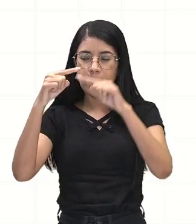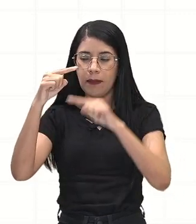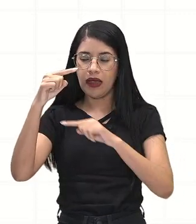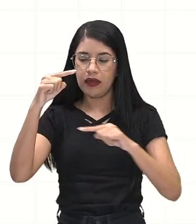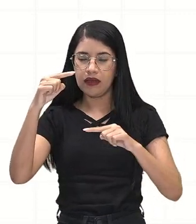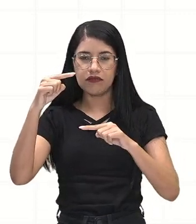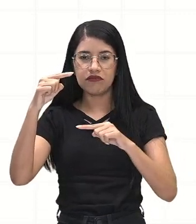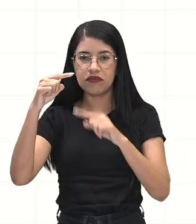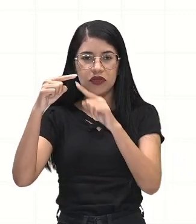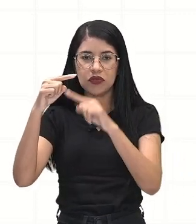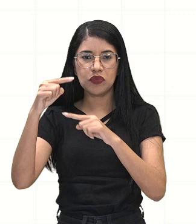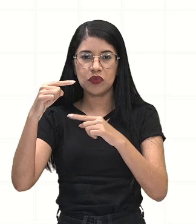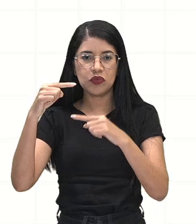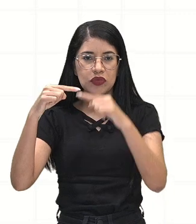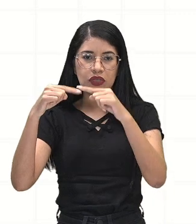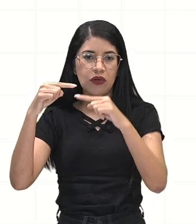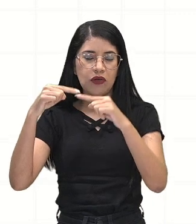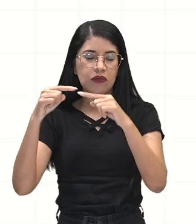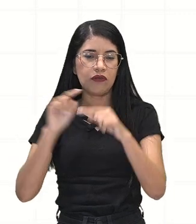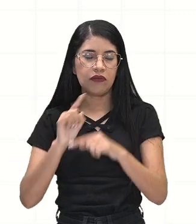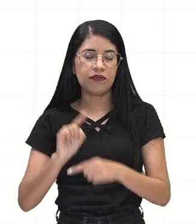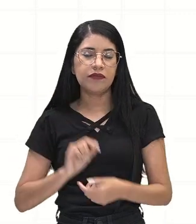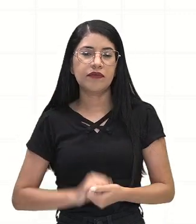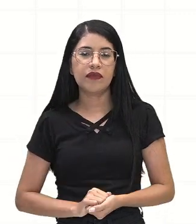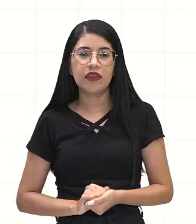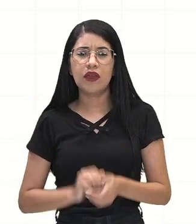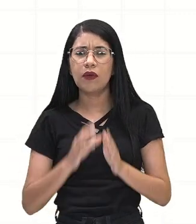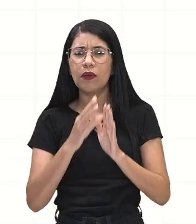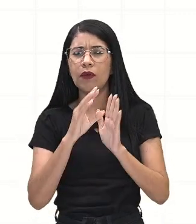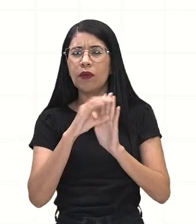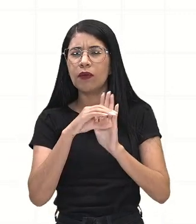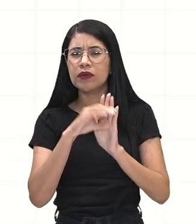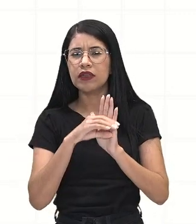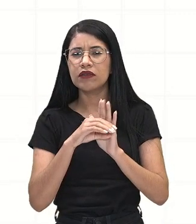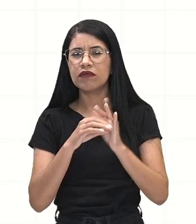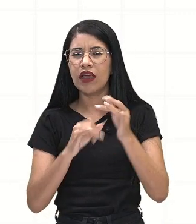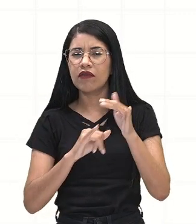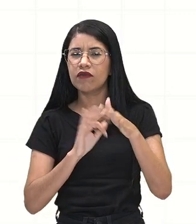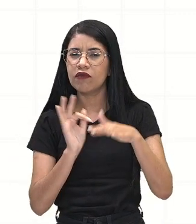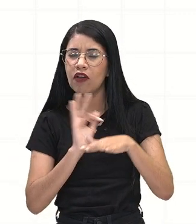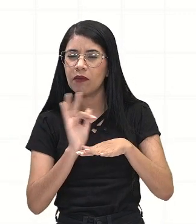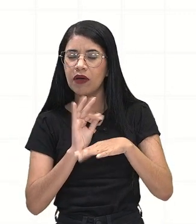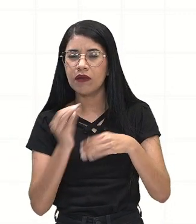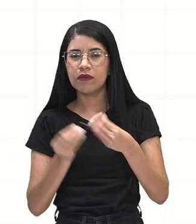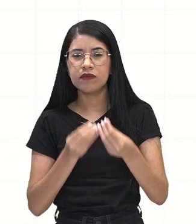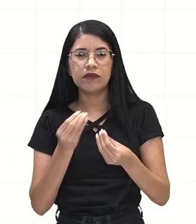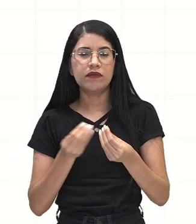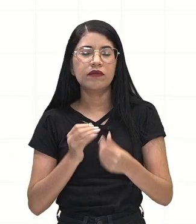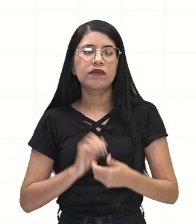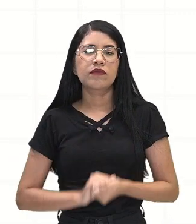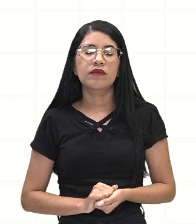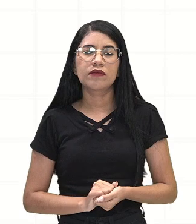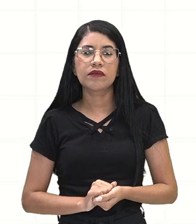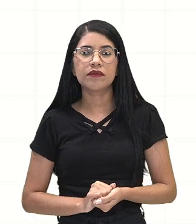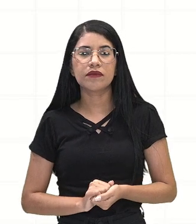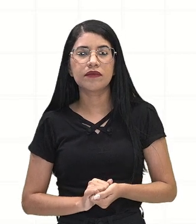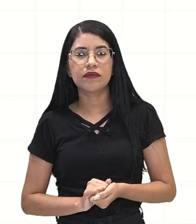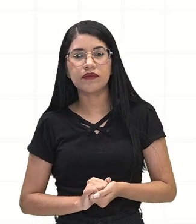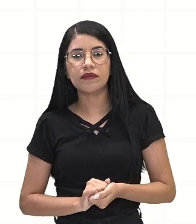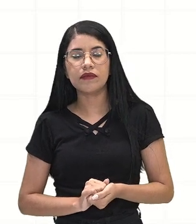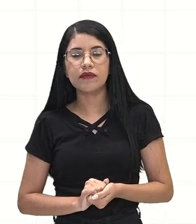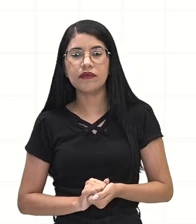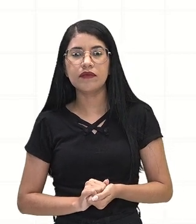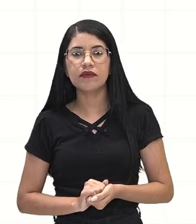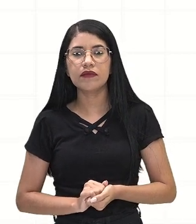Então, reta paralela é isso. Vamos para um conceito mais formal? Então, um conceito mais formal é o